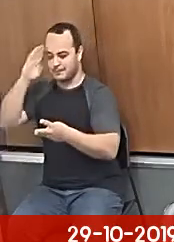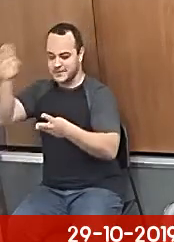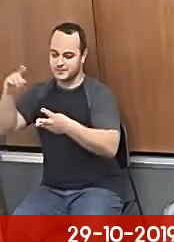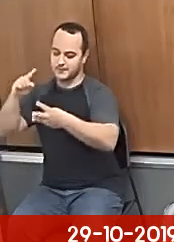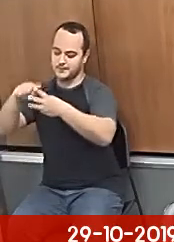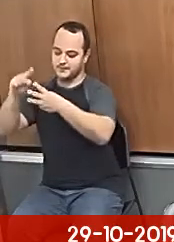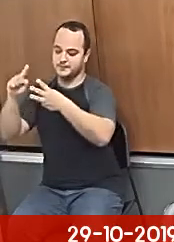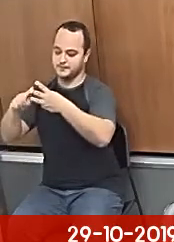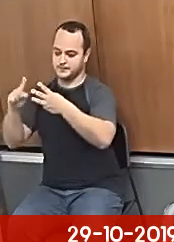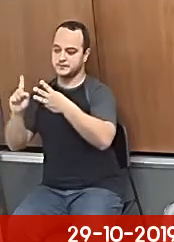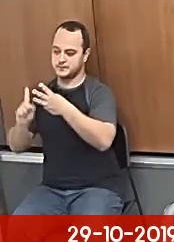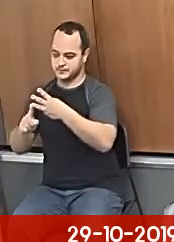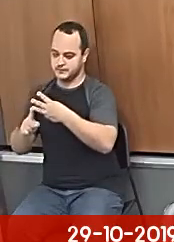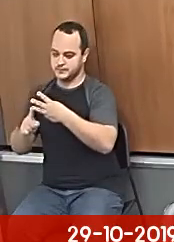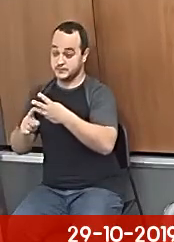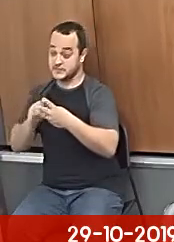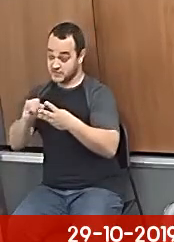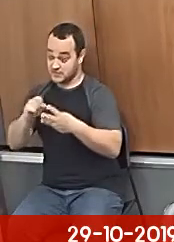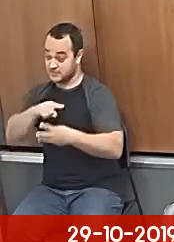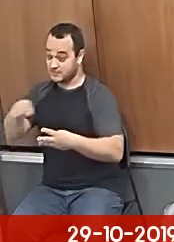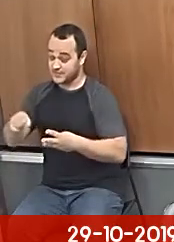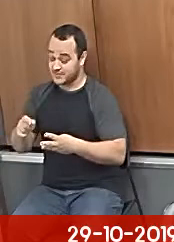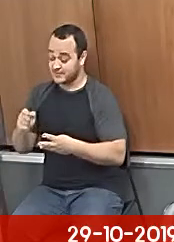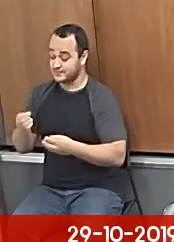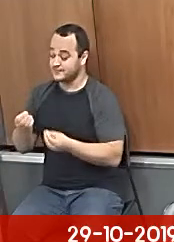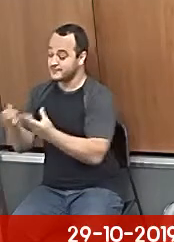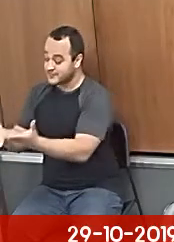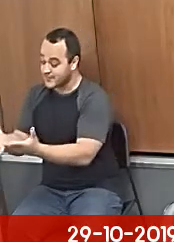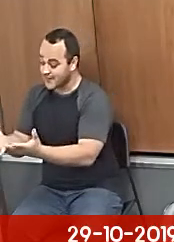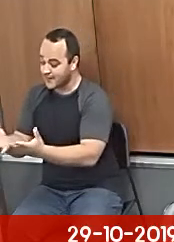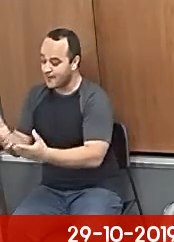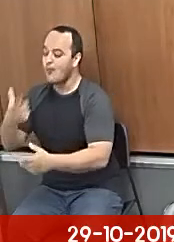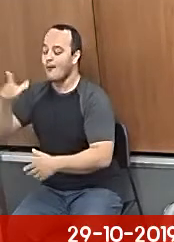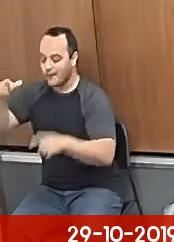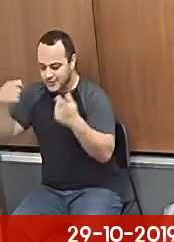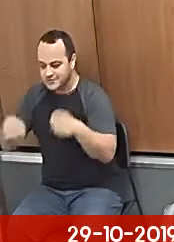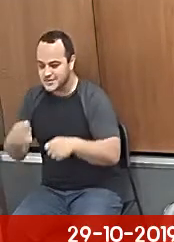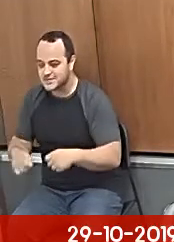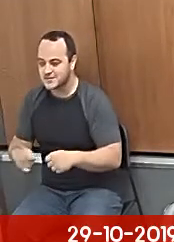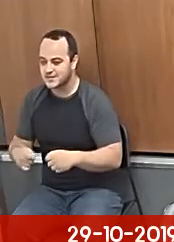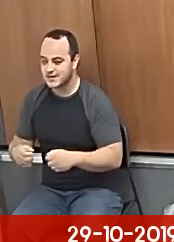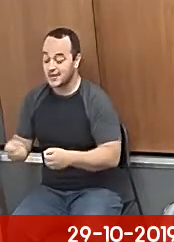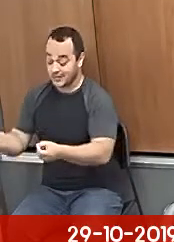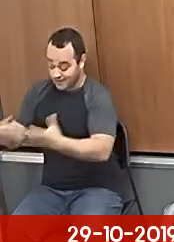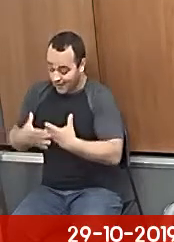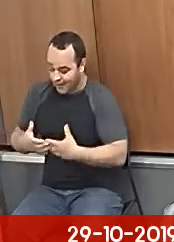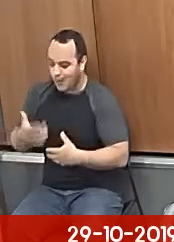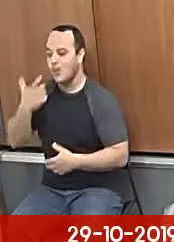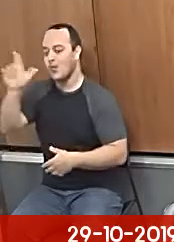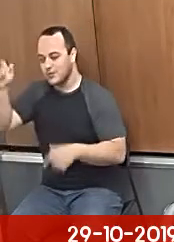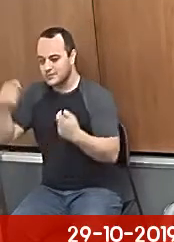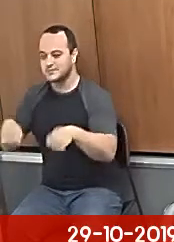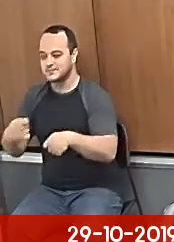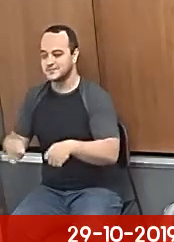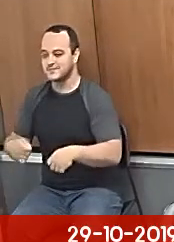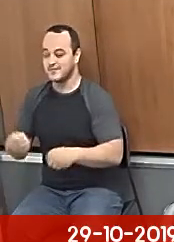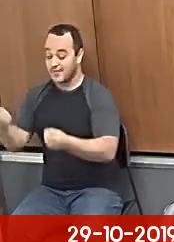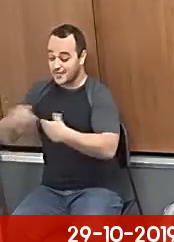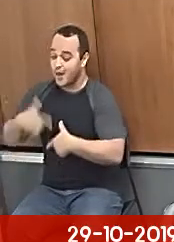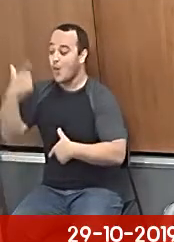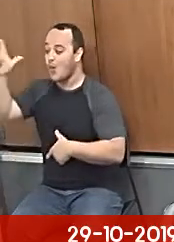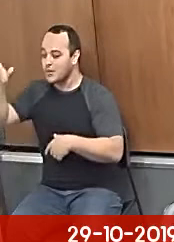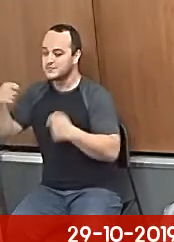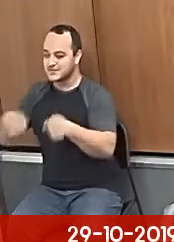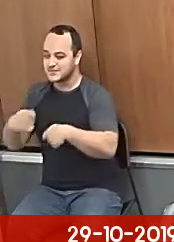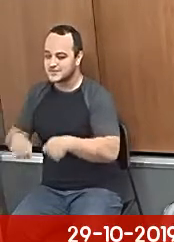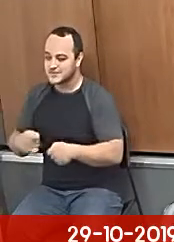preciso disso. Mas se vocês me derem isso, eu vou precisar disso, que eu vou precisar disso, porque a gente vai crescer. E vai crescer numa volumetria assustadora.